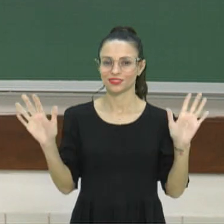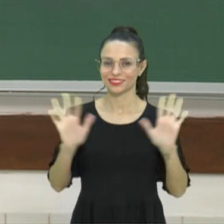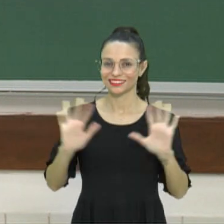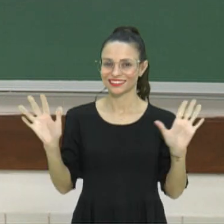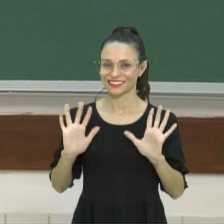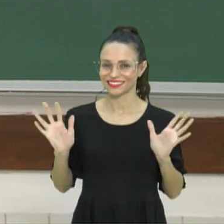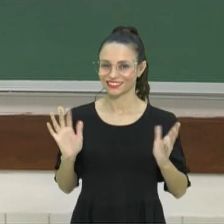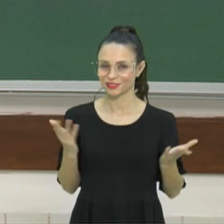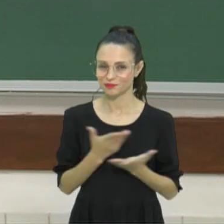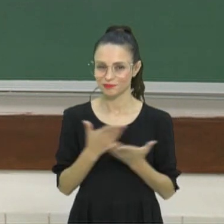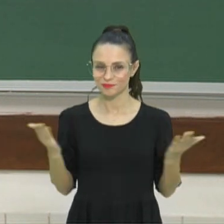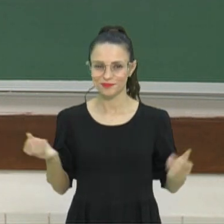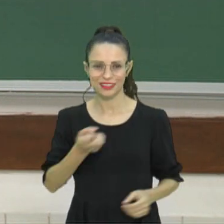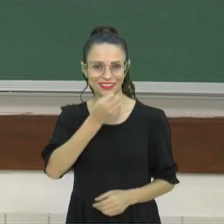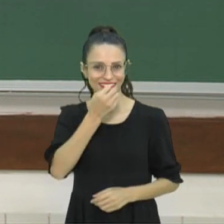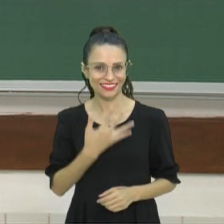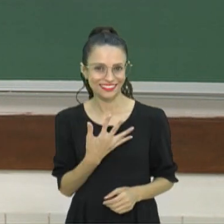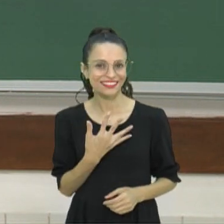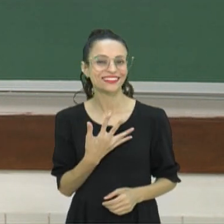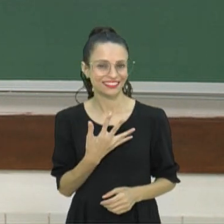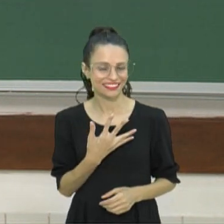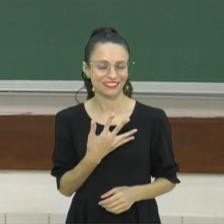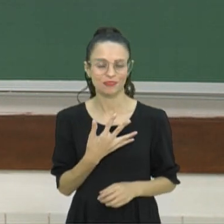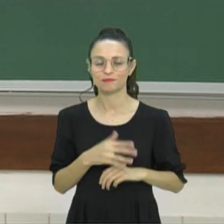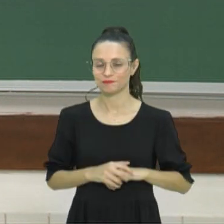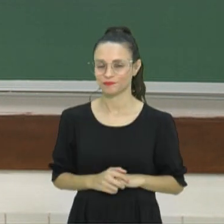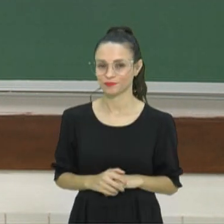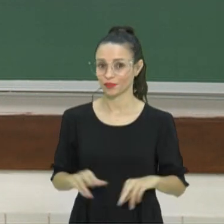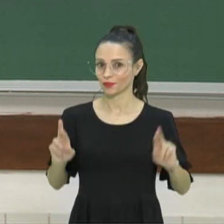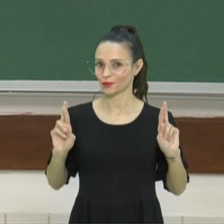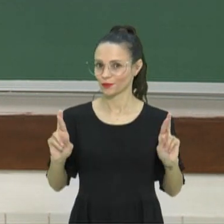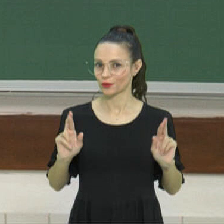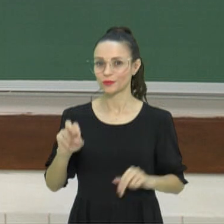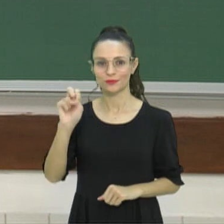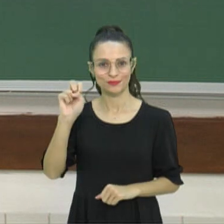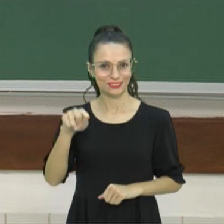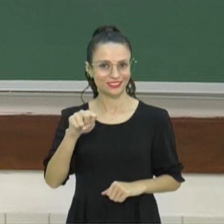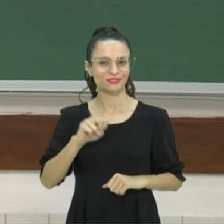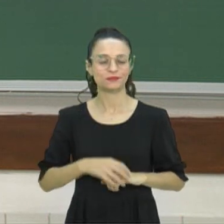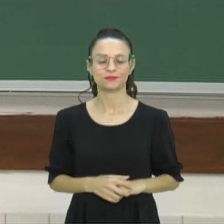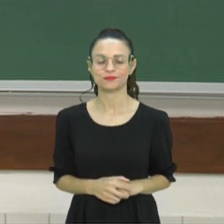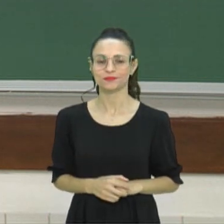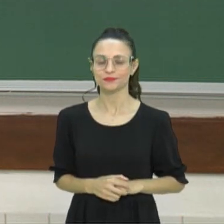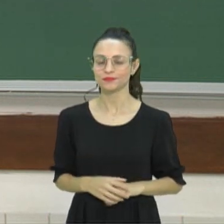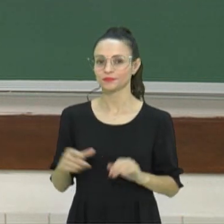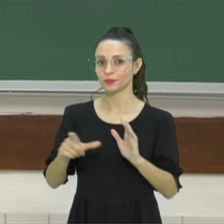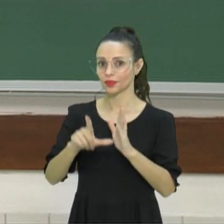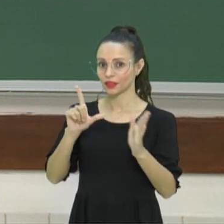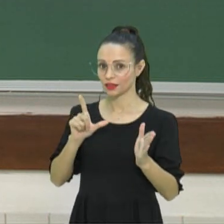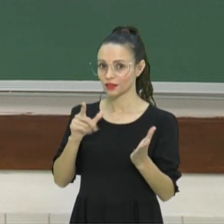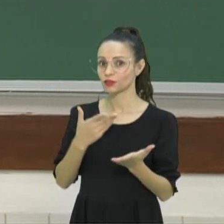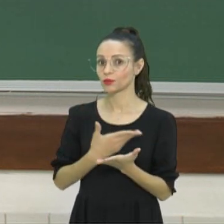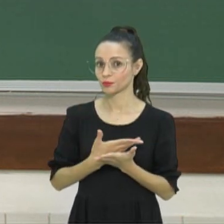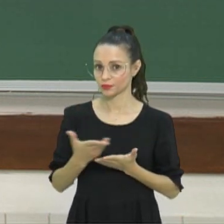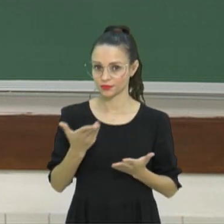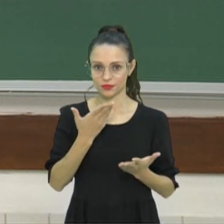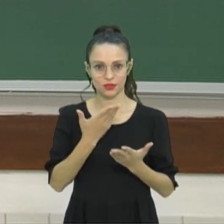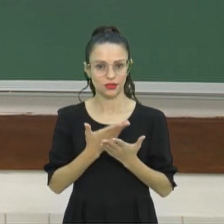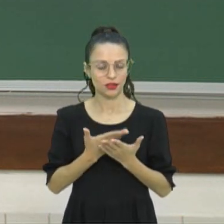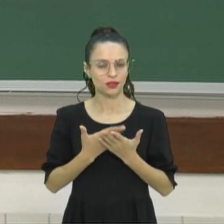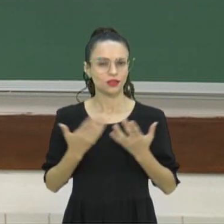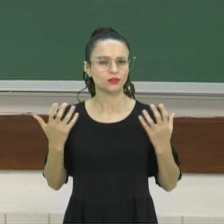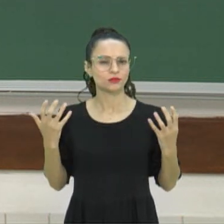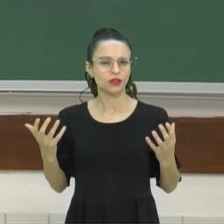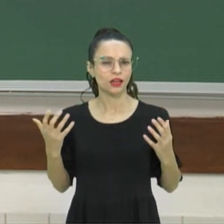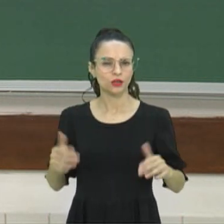Olá, pessoal! Tudo bem com vocês? Eu espero que sim. Antes de começar a nossa aula, eu gostaria de